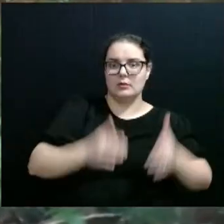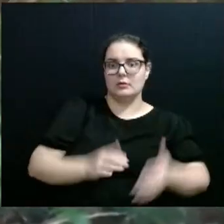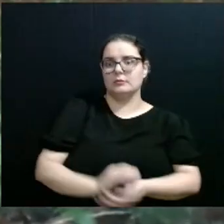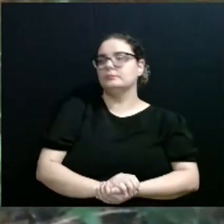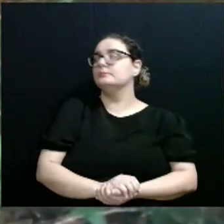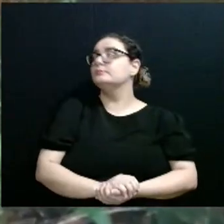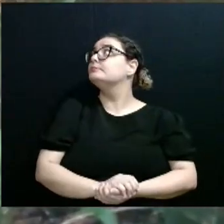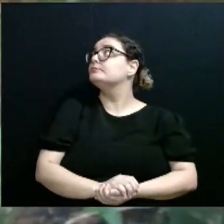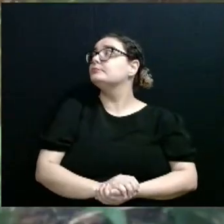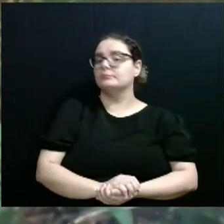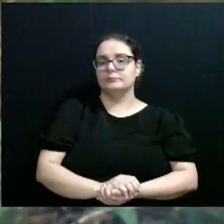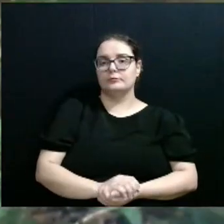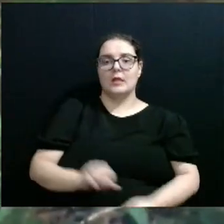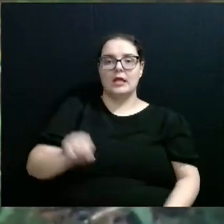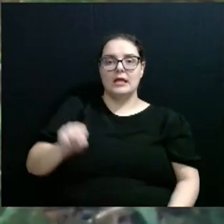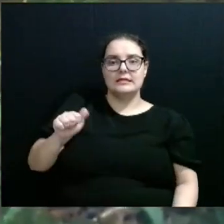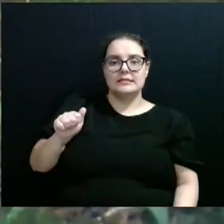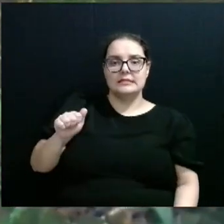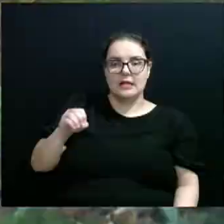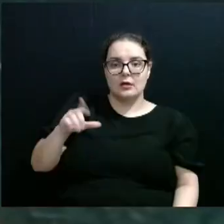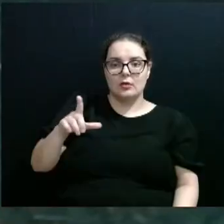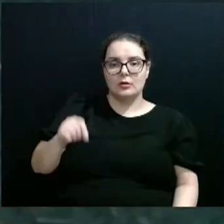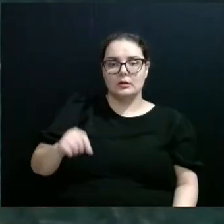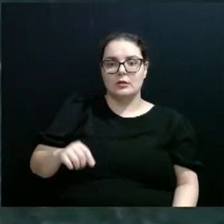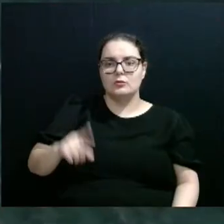saola, raro mamífero descoberto em